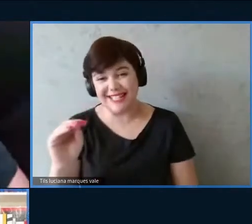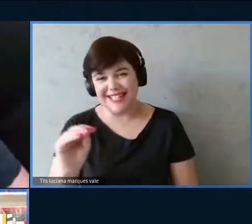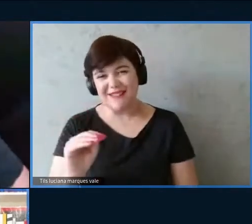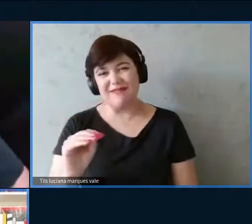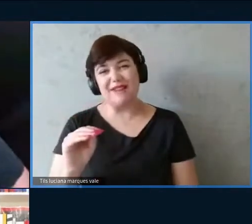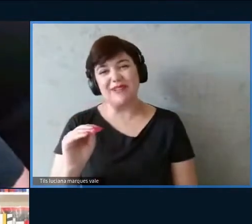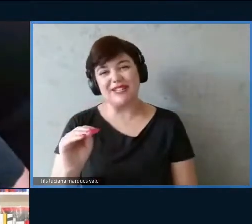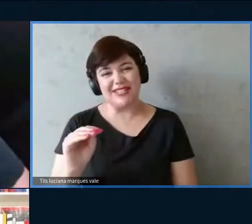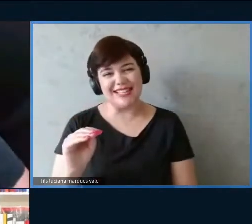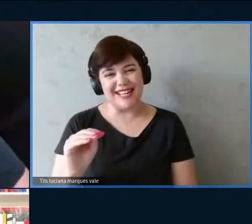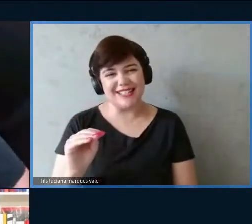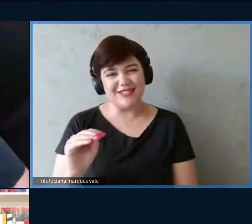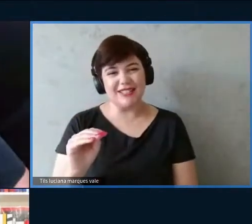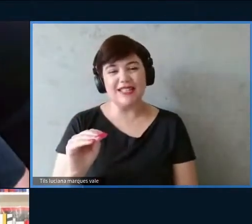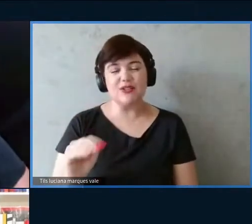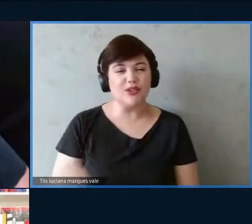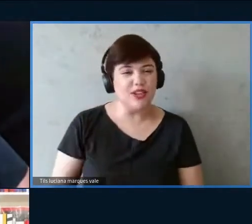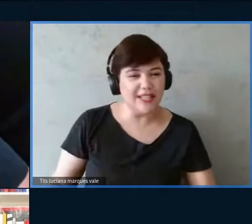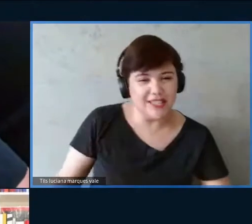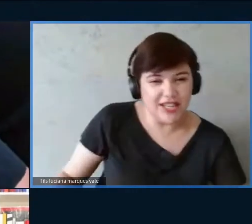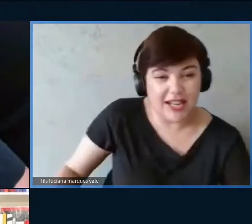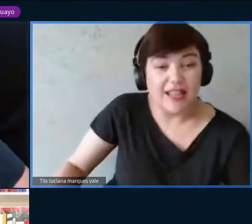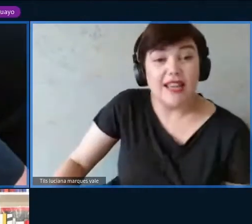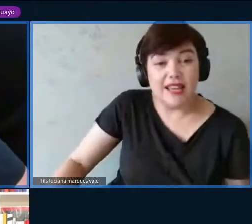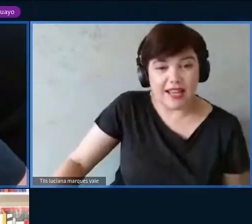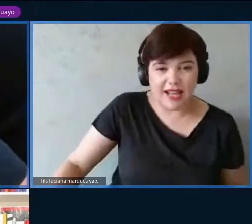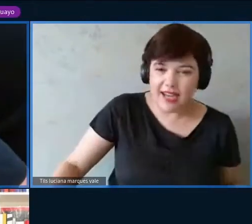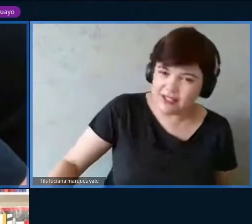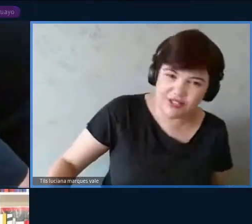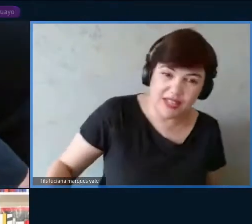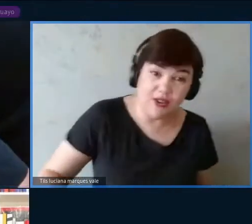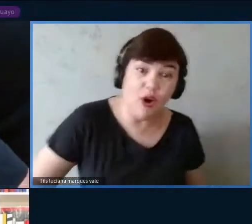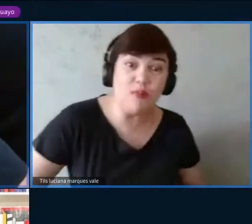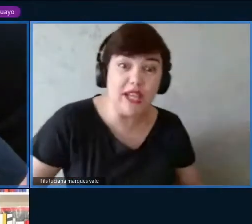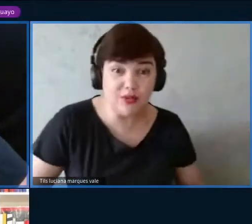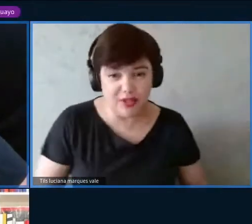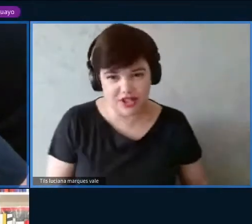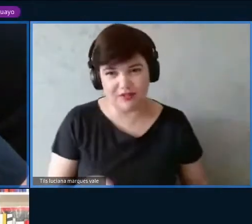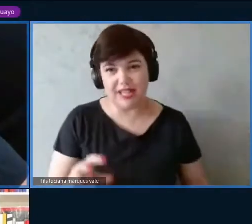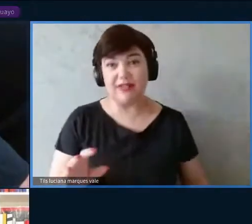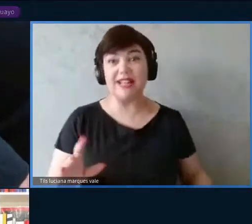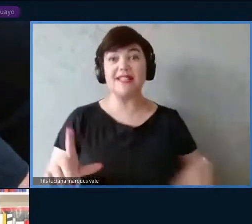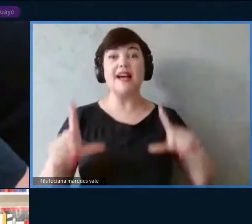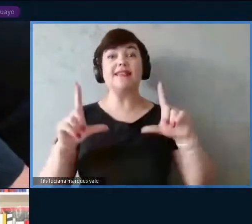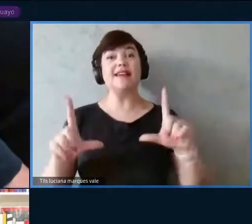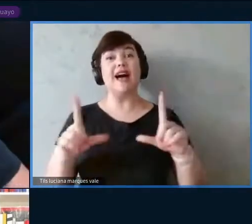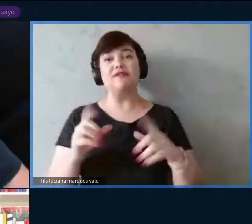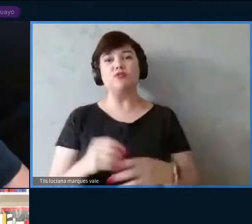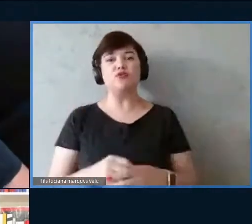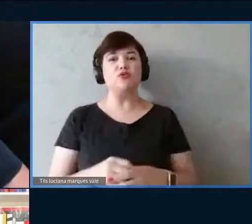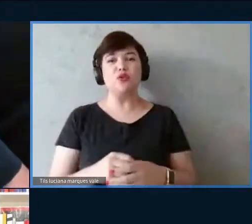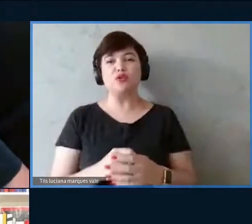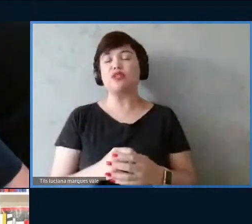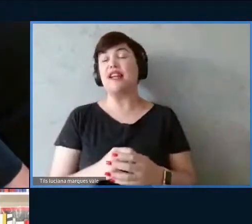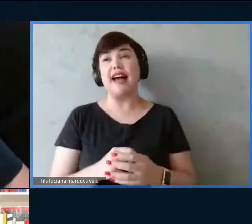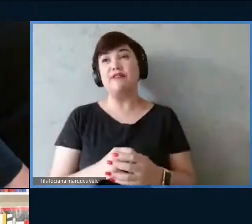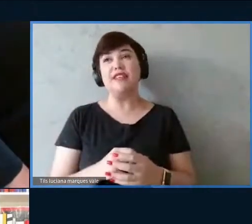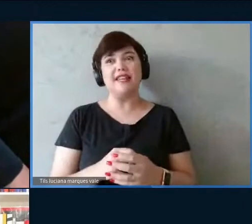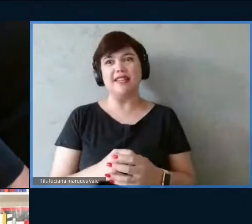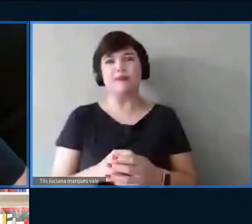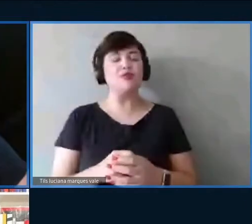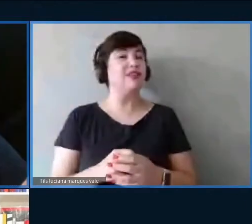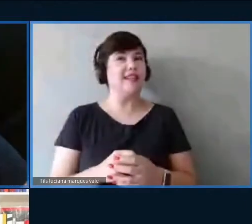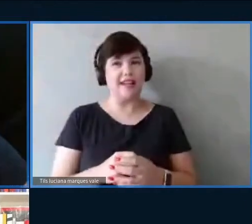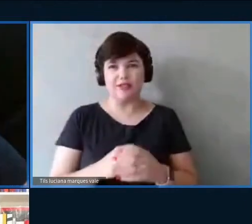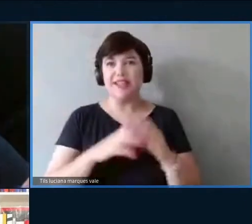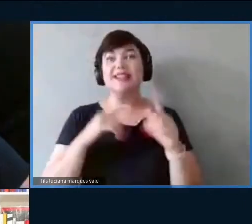uma coisa para ir para as outras salas quando tem surdo. Coitado de Ricardo. Ricardo devia ter um aumento quando tivesse, falar assim, ah, tem live com surdo, tem live